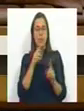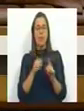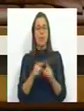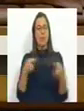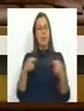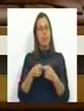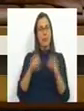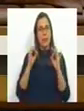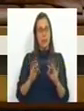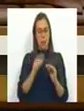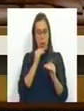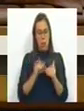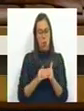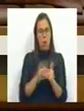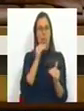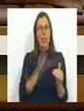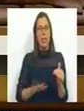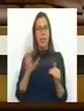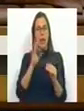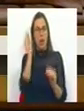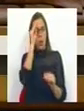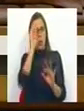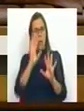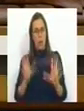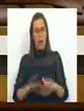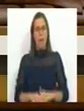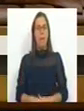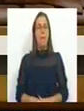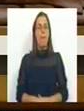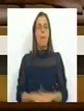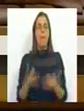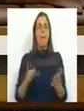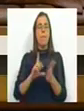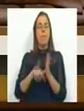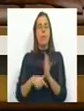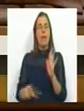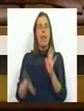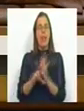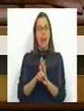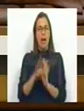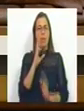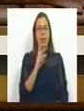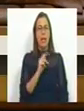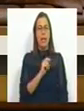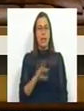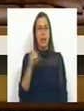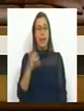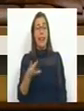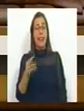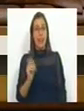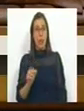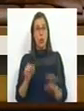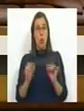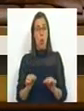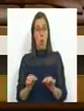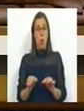um adequado ordenamento do território rural. O projeto de lei número 300/13, que